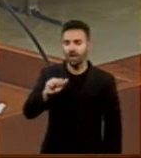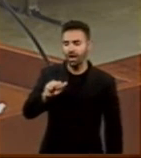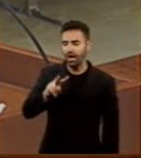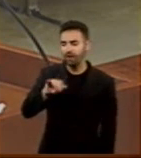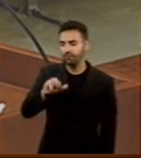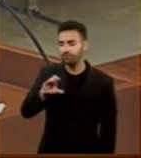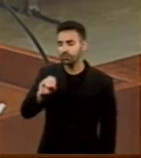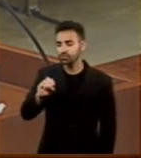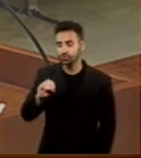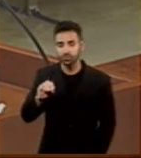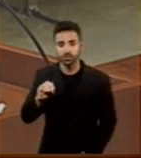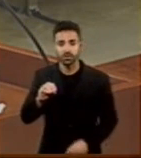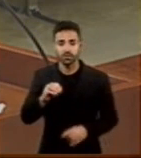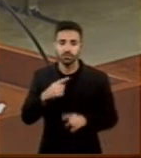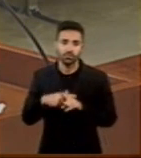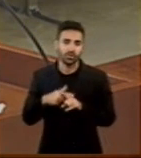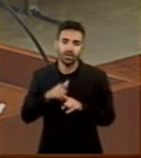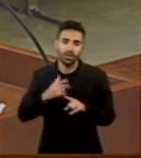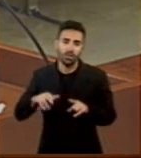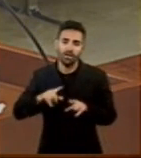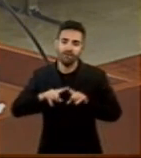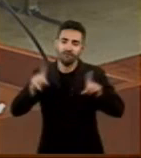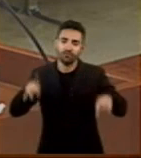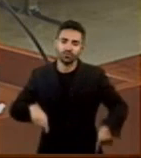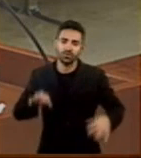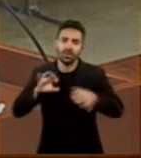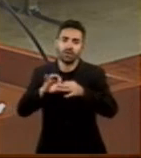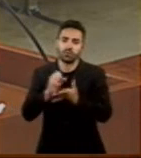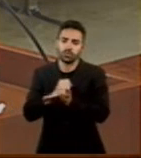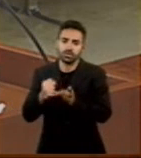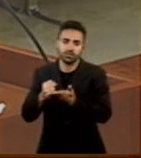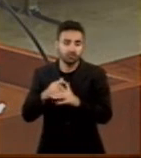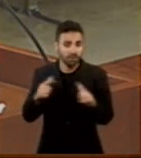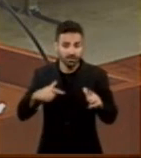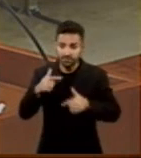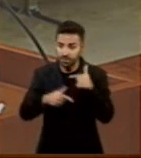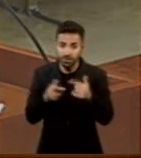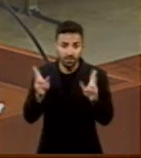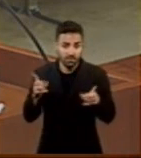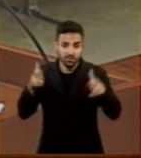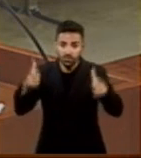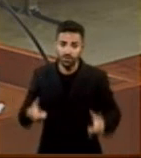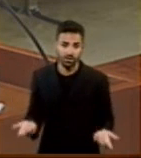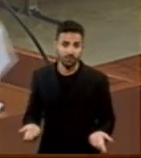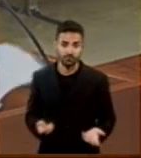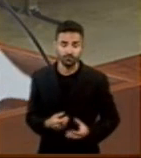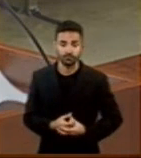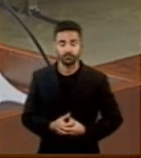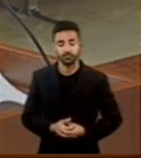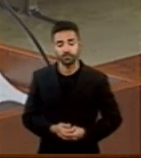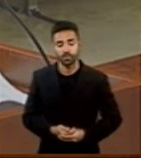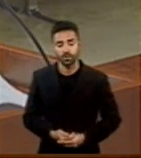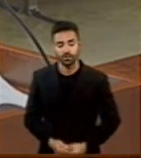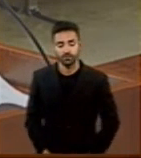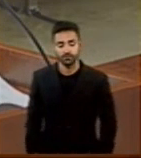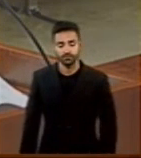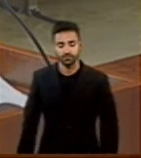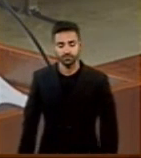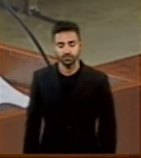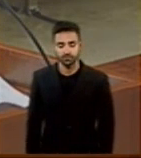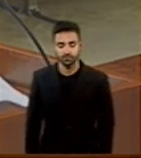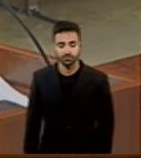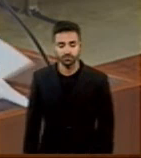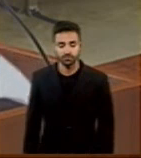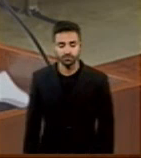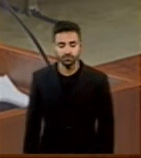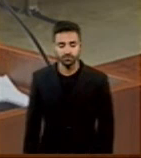era diferente, eles não eram empregados das companhias docas, mas eles trabalhavam no mesmo lugar. Inclusive, é interessante